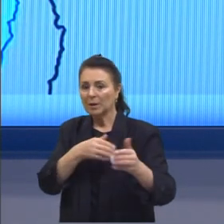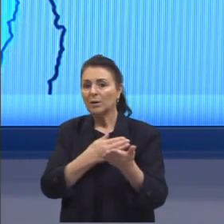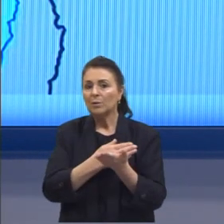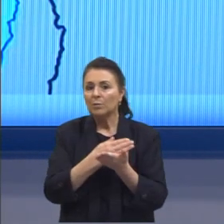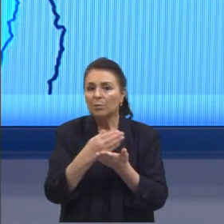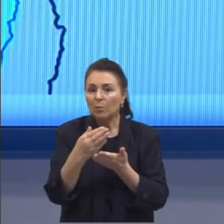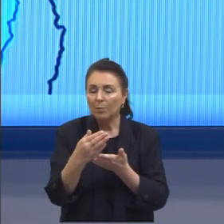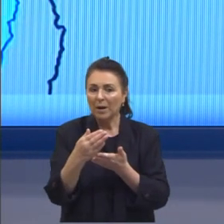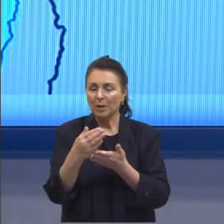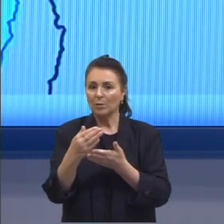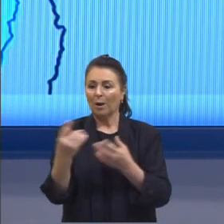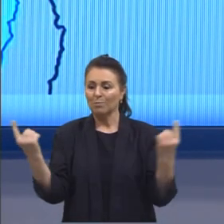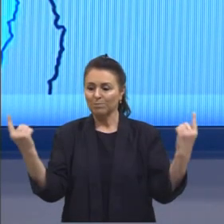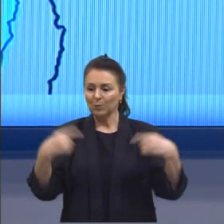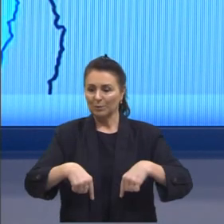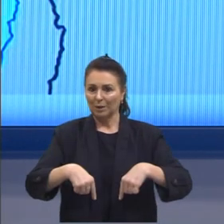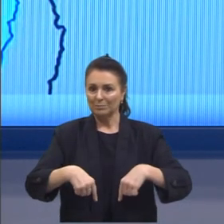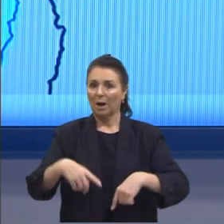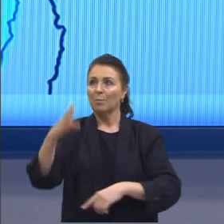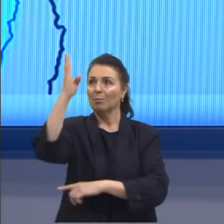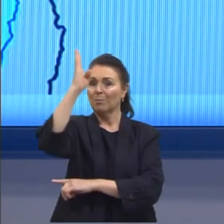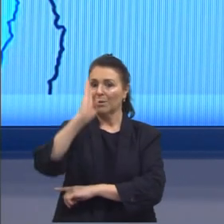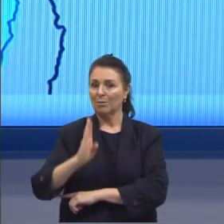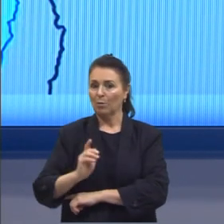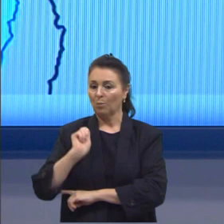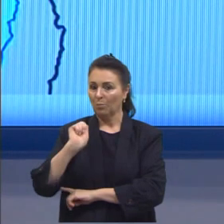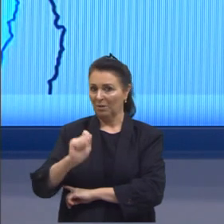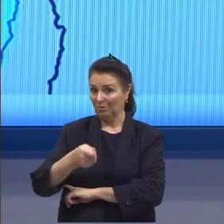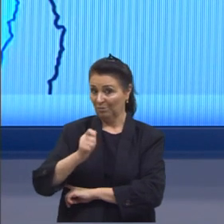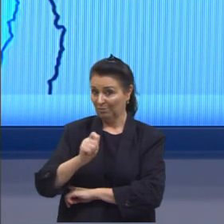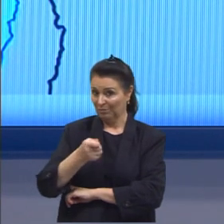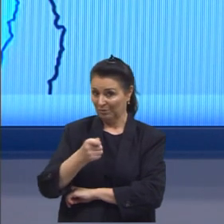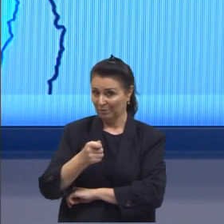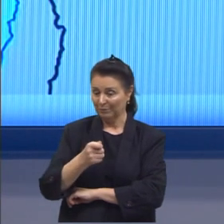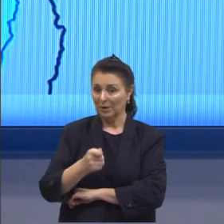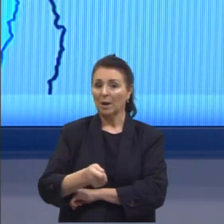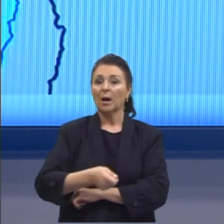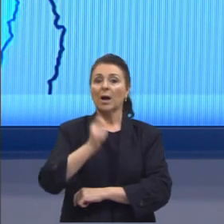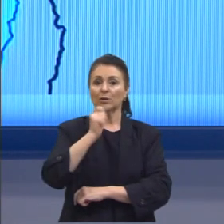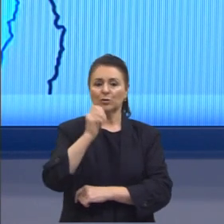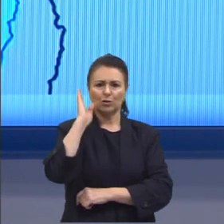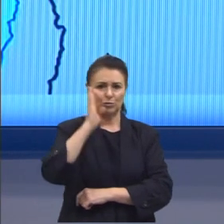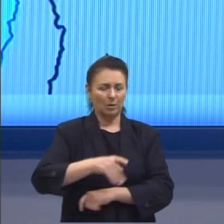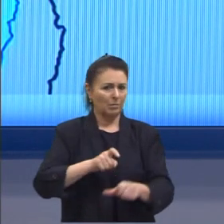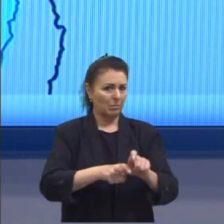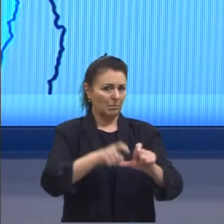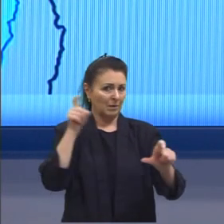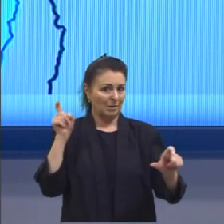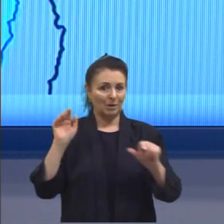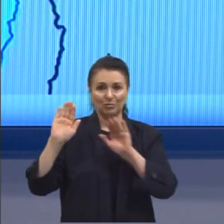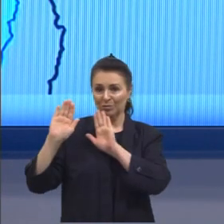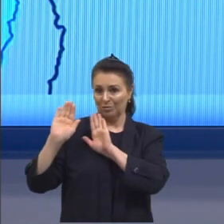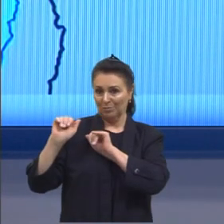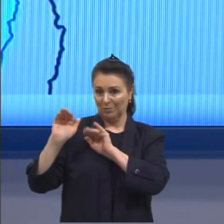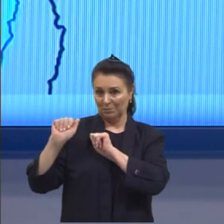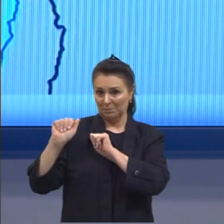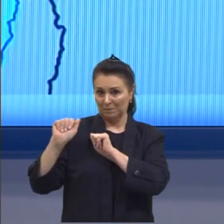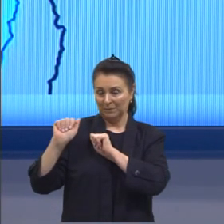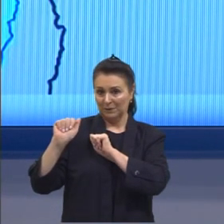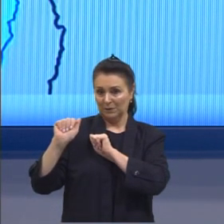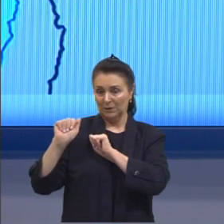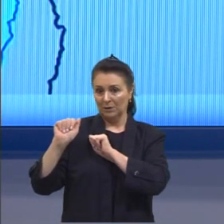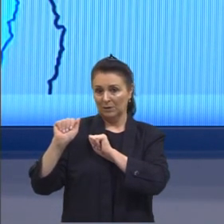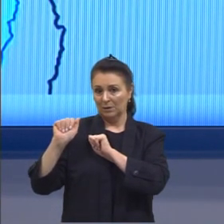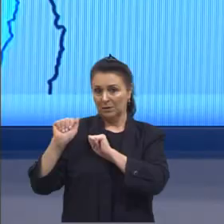disputada pelo Brasil e pela Argentina que tem que recente as touradas independente da de Espanha na da Espanha